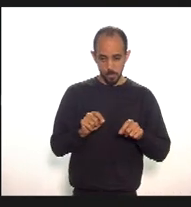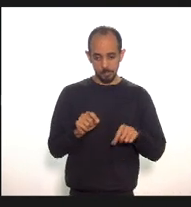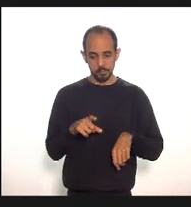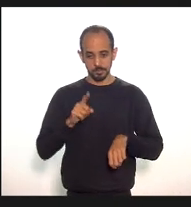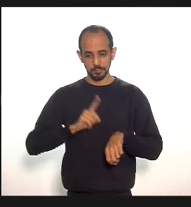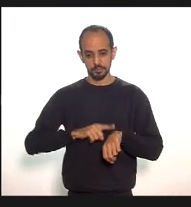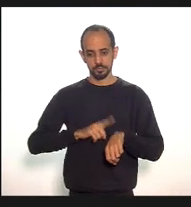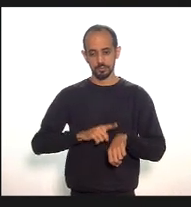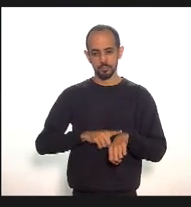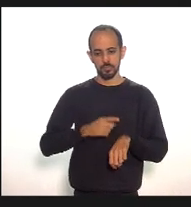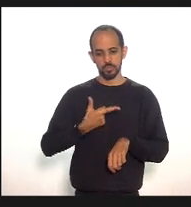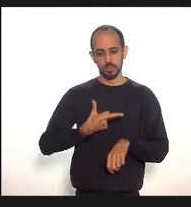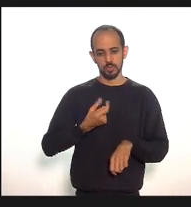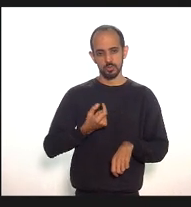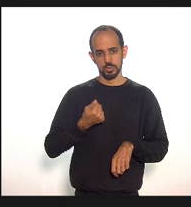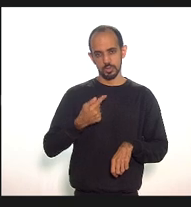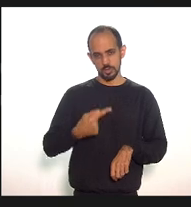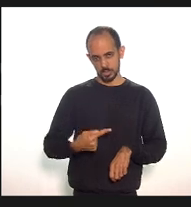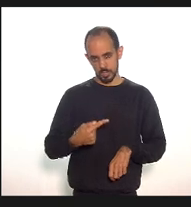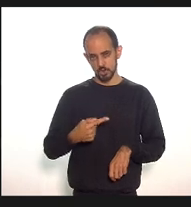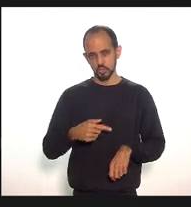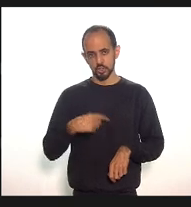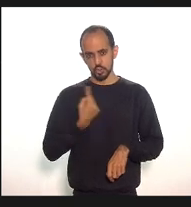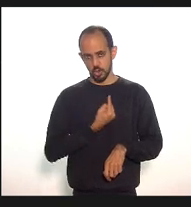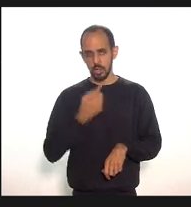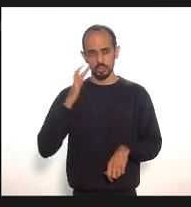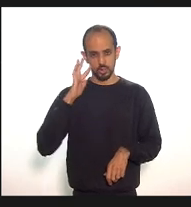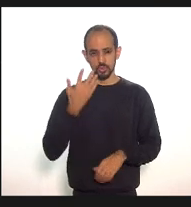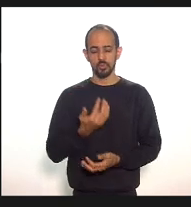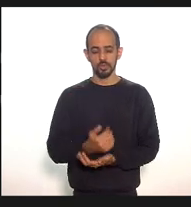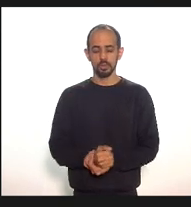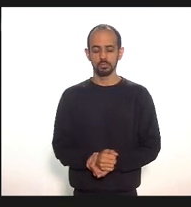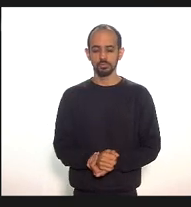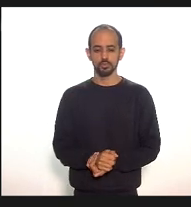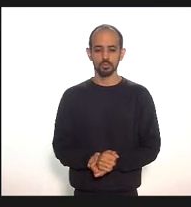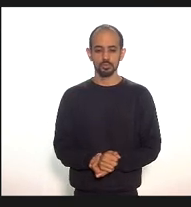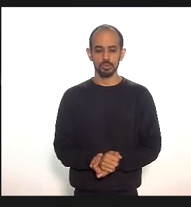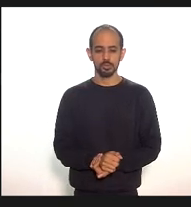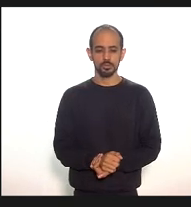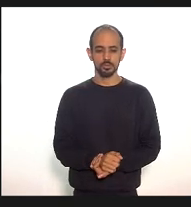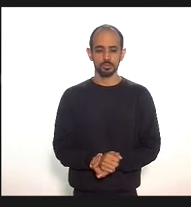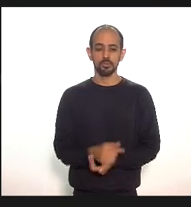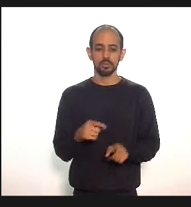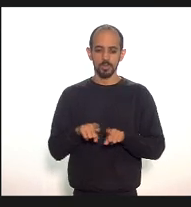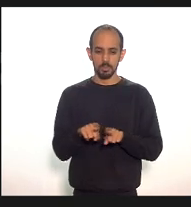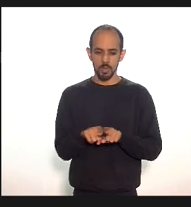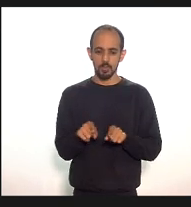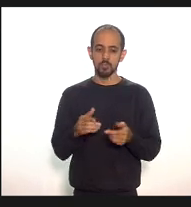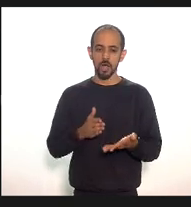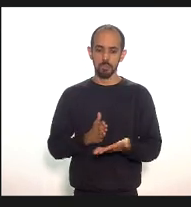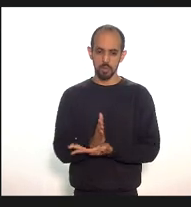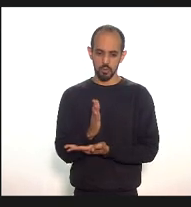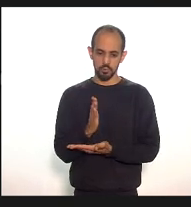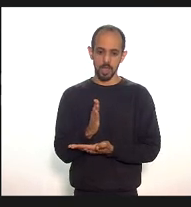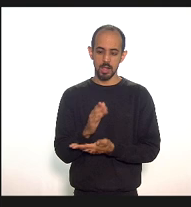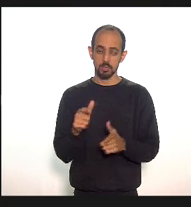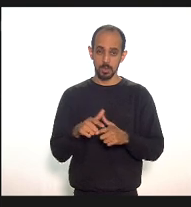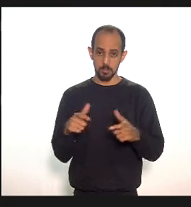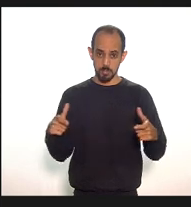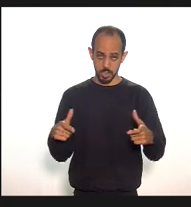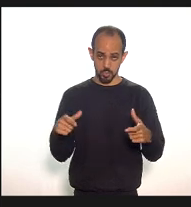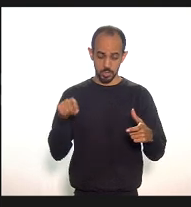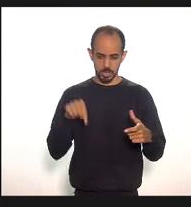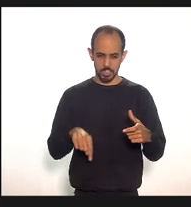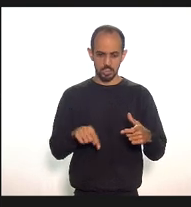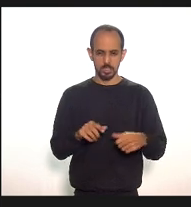em 2017 nós resolvemos e foi aprovada aqui dentro da sua casa pela maioria